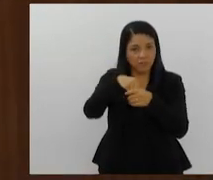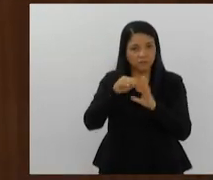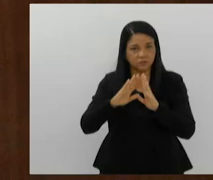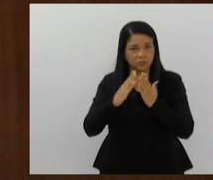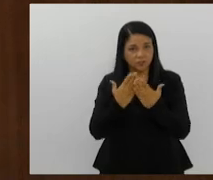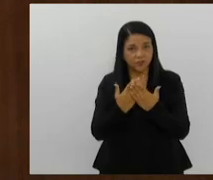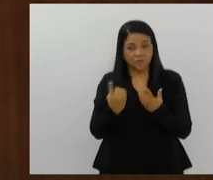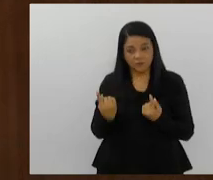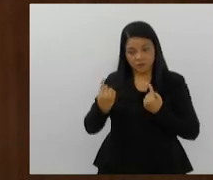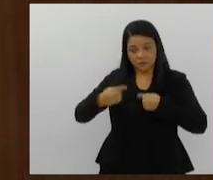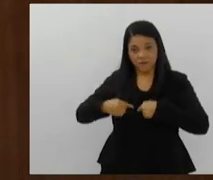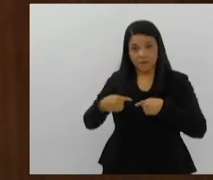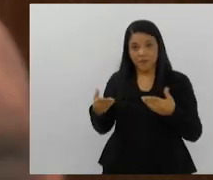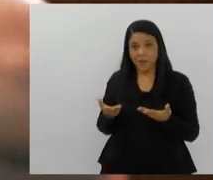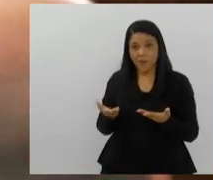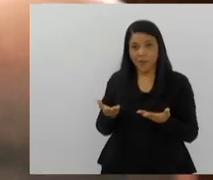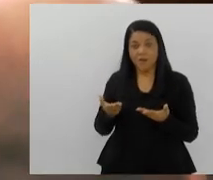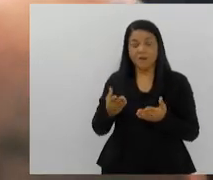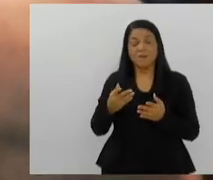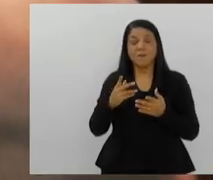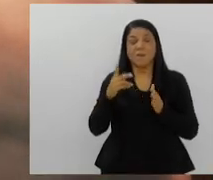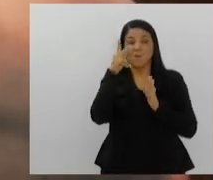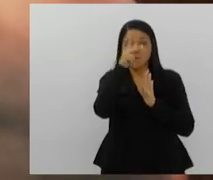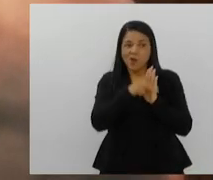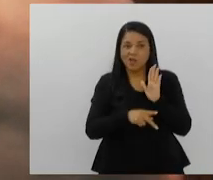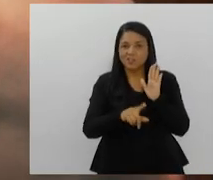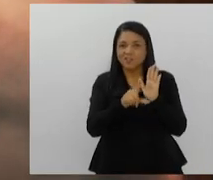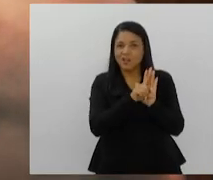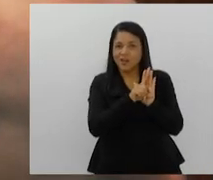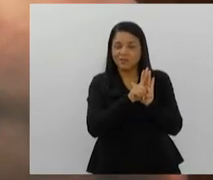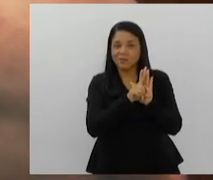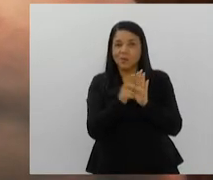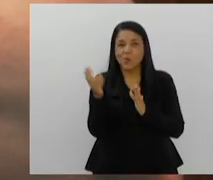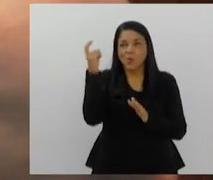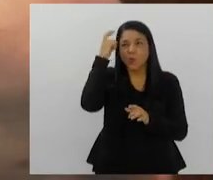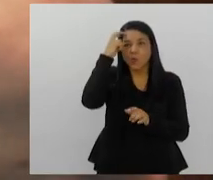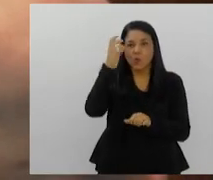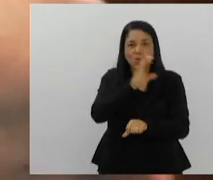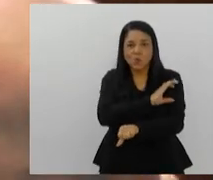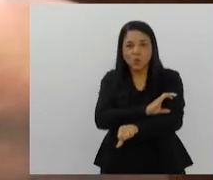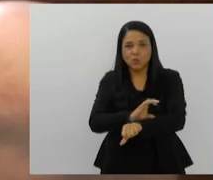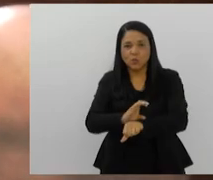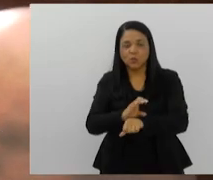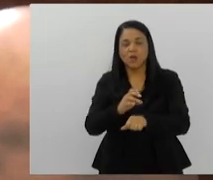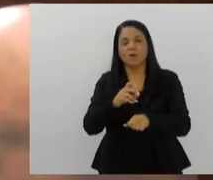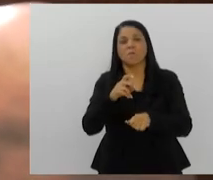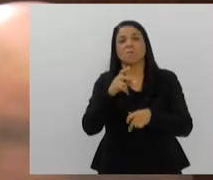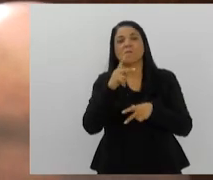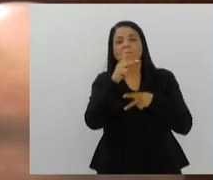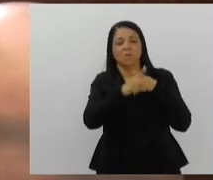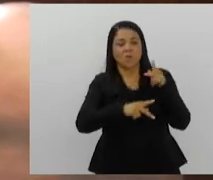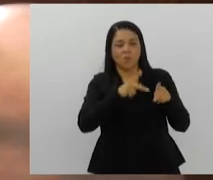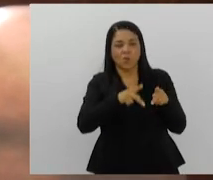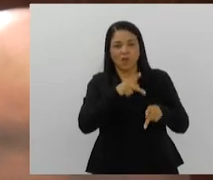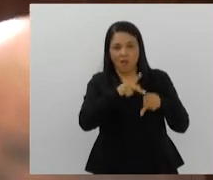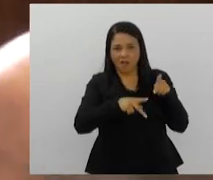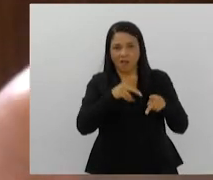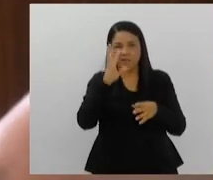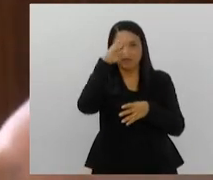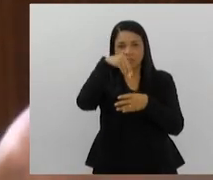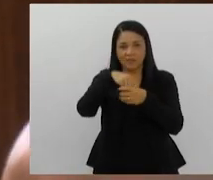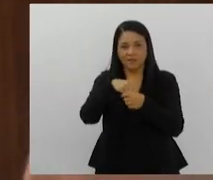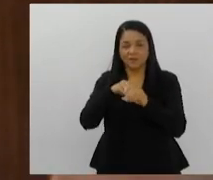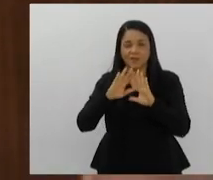além. E agora a gente protocolou um projeto da cultura popular nas escolas. Estive há 2 semanas em